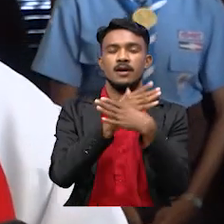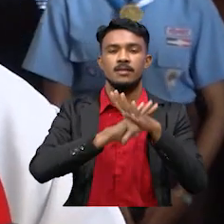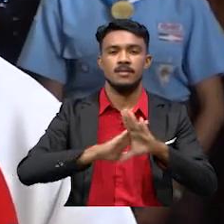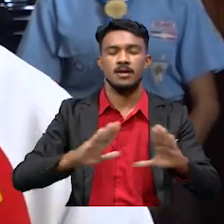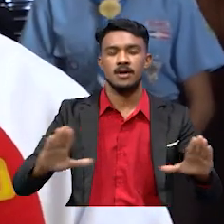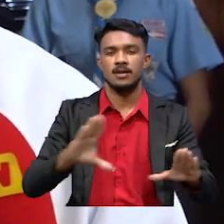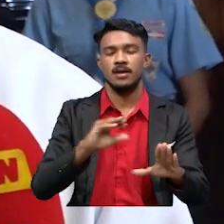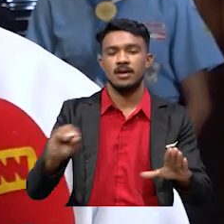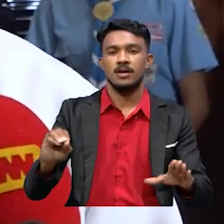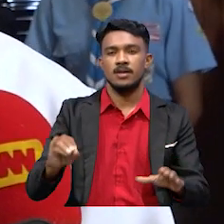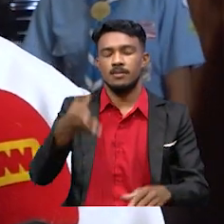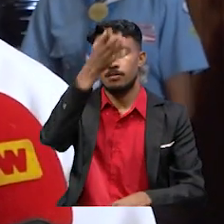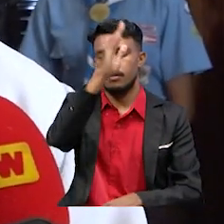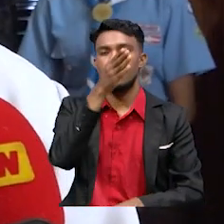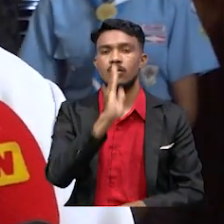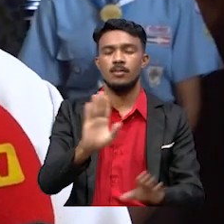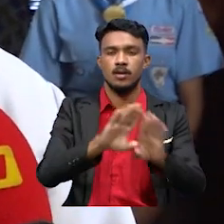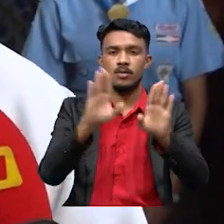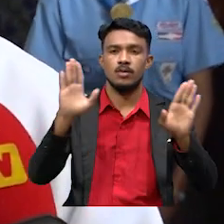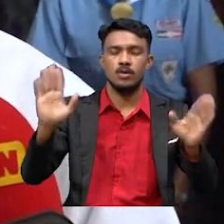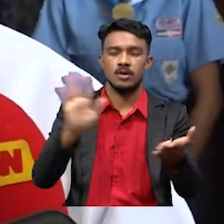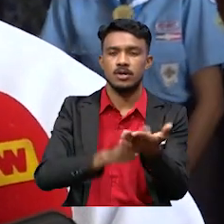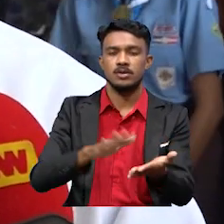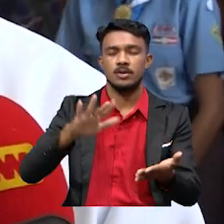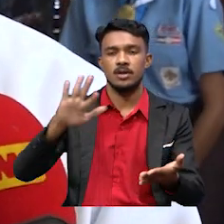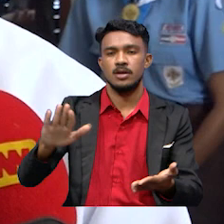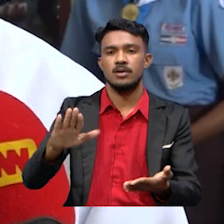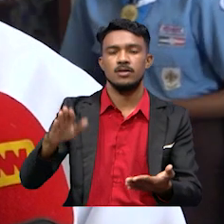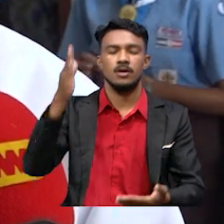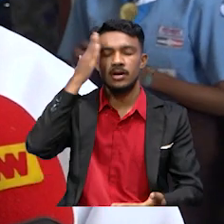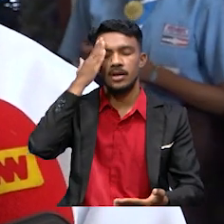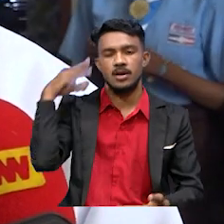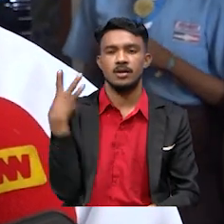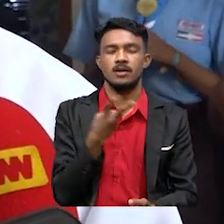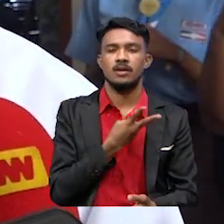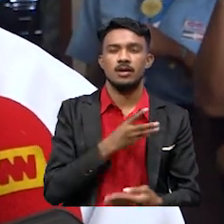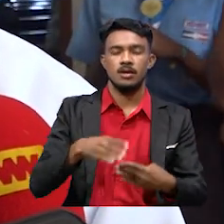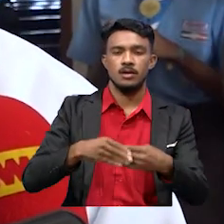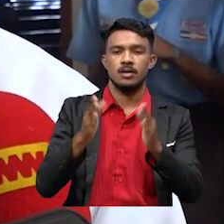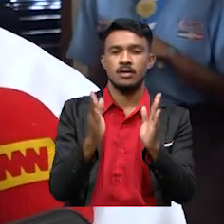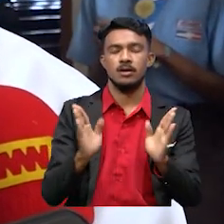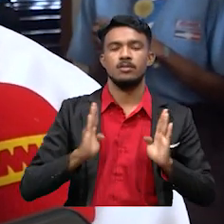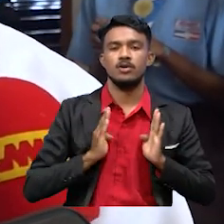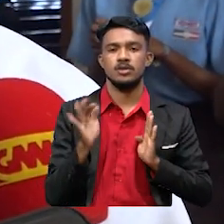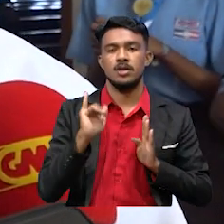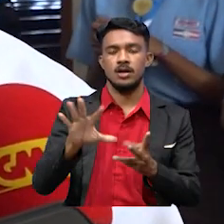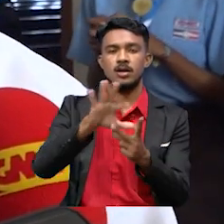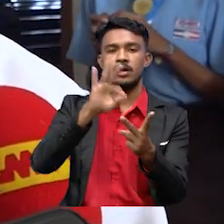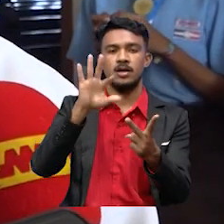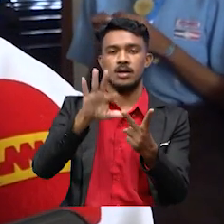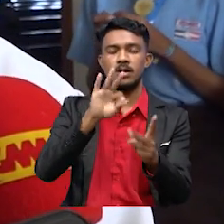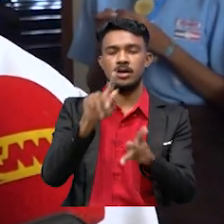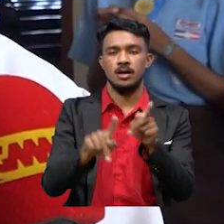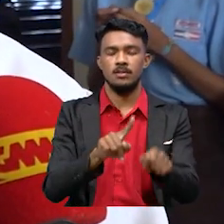que timoroan sira outro bela hare no conhece de dia que tem naio lunsira atu ita bele hili é maída no bebele